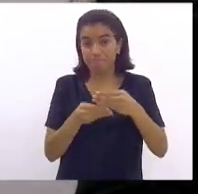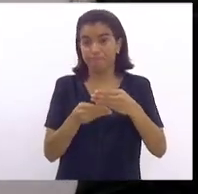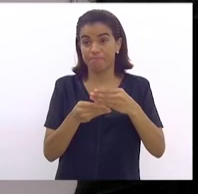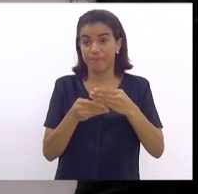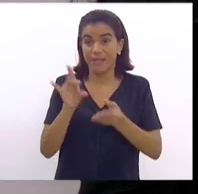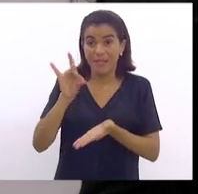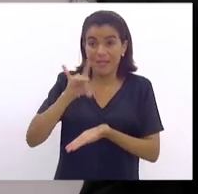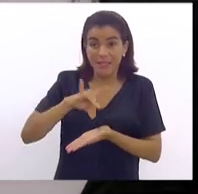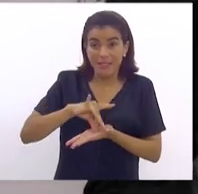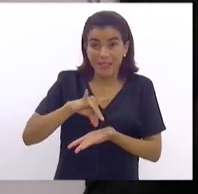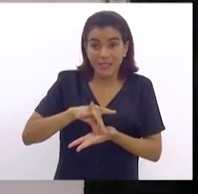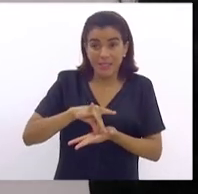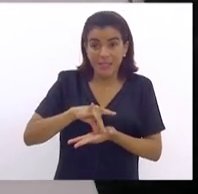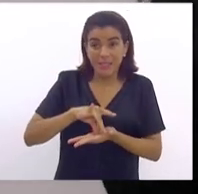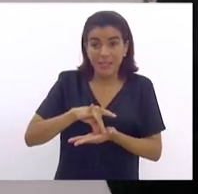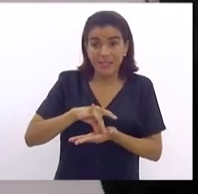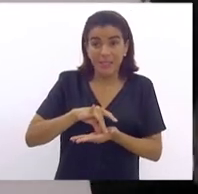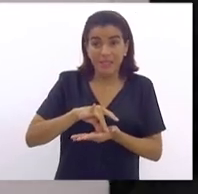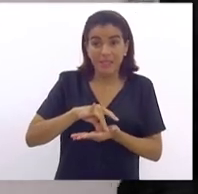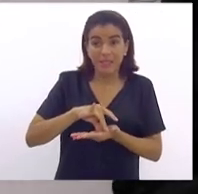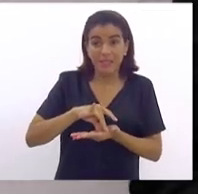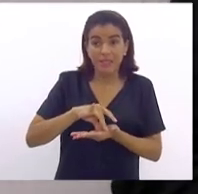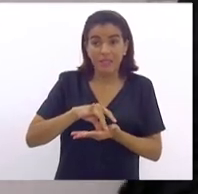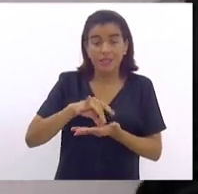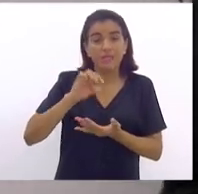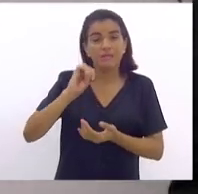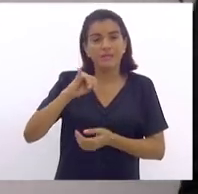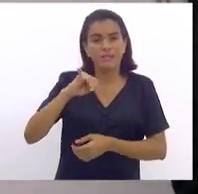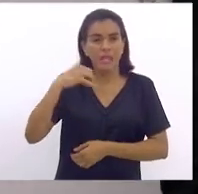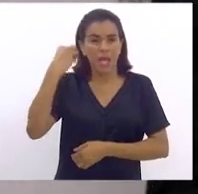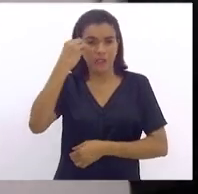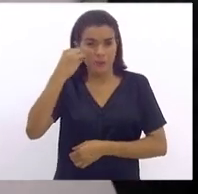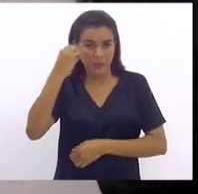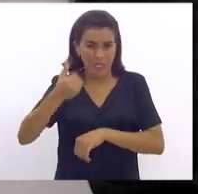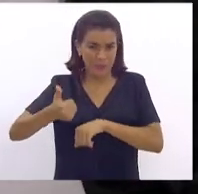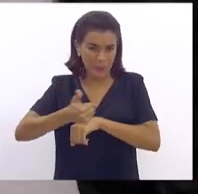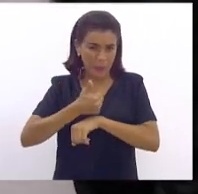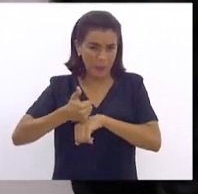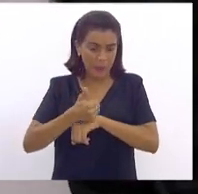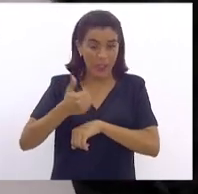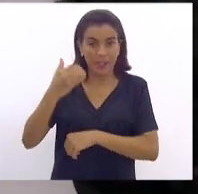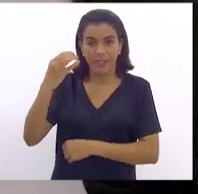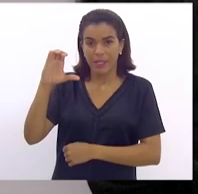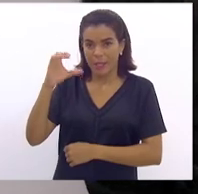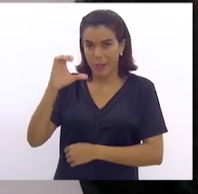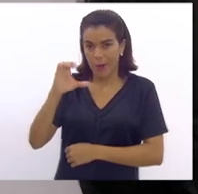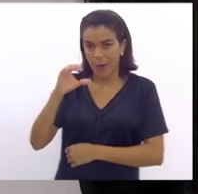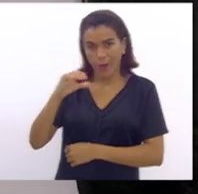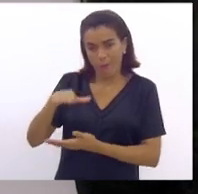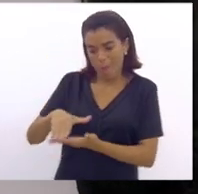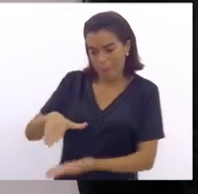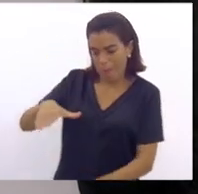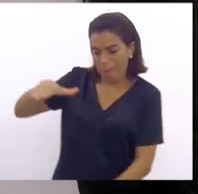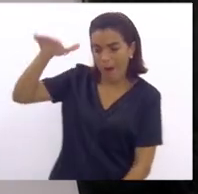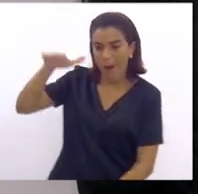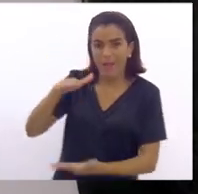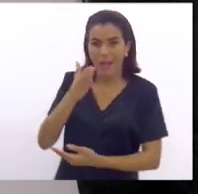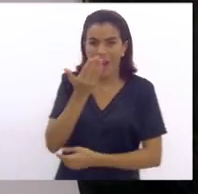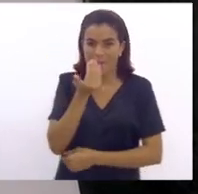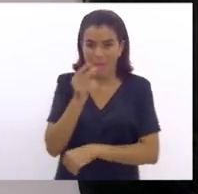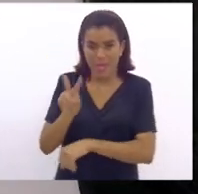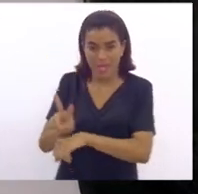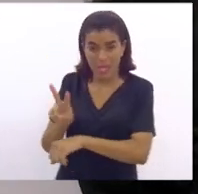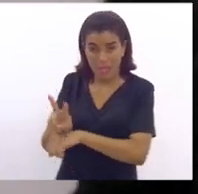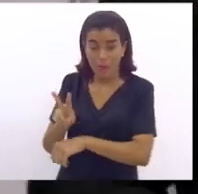na verdade, se a gente for pegar a experiência exitosa que tem em Niterói com o Banco de Alimentos e a lei que eu fiz lá